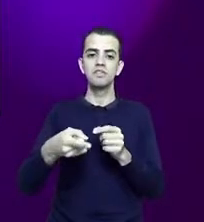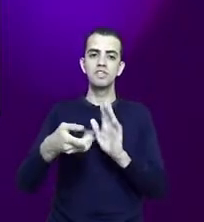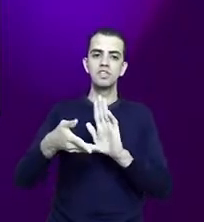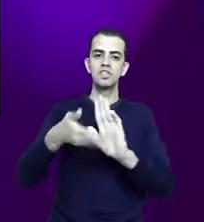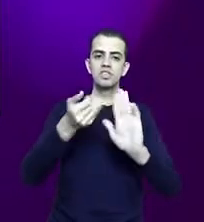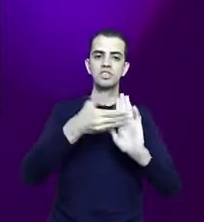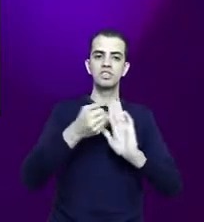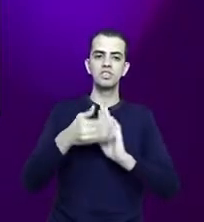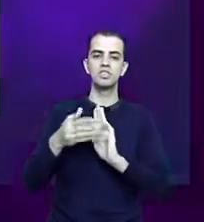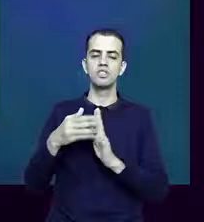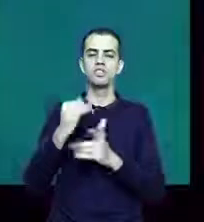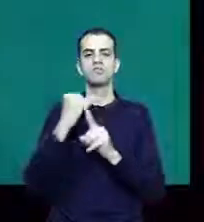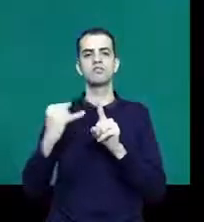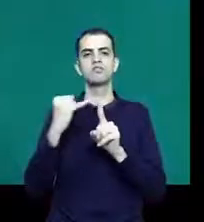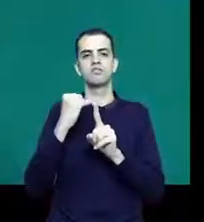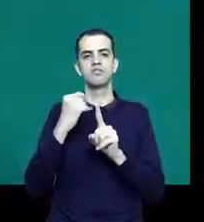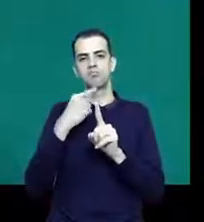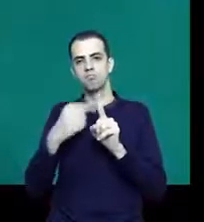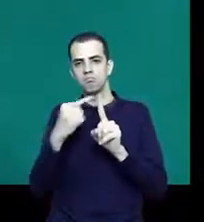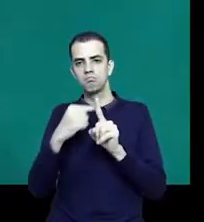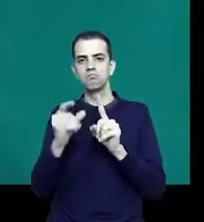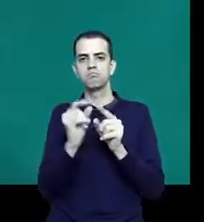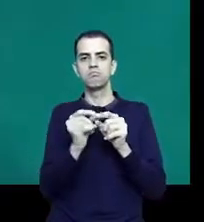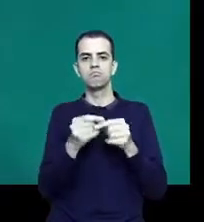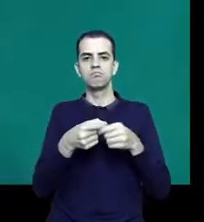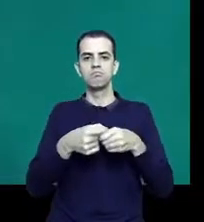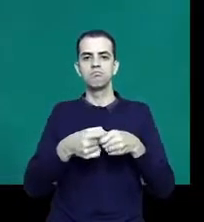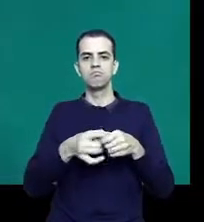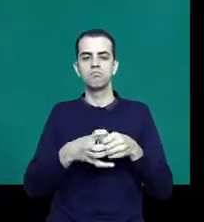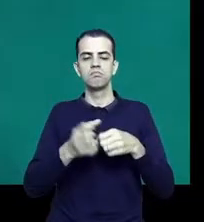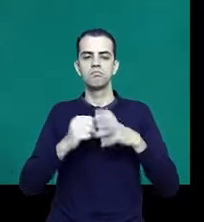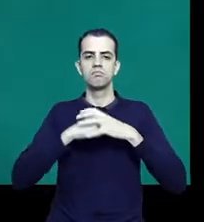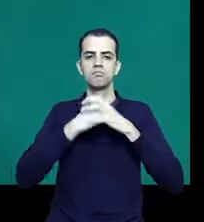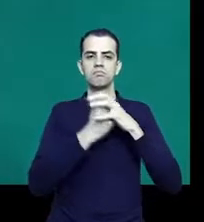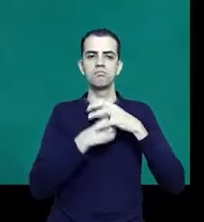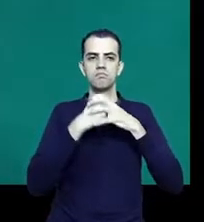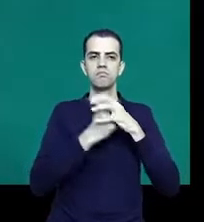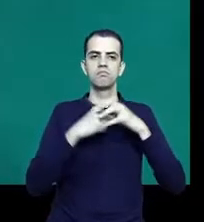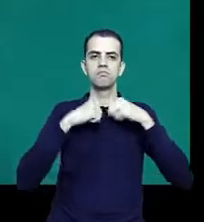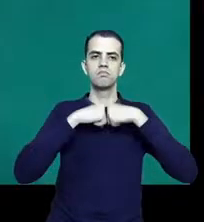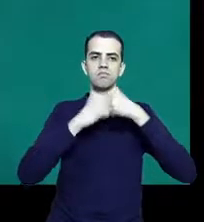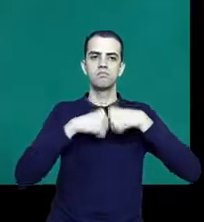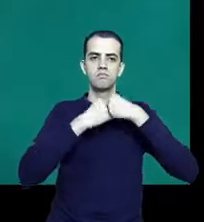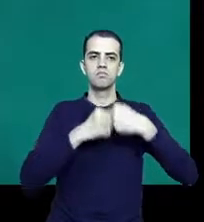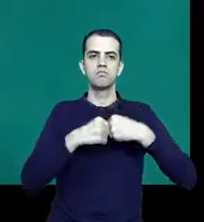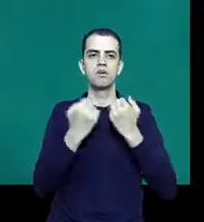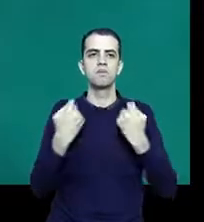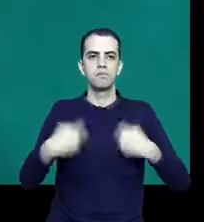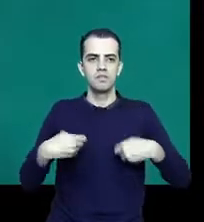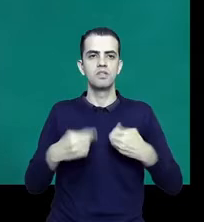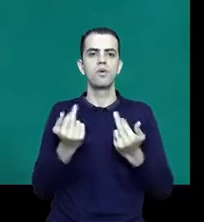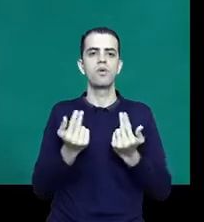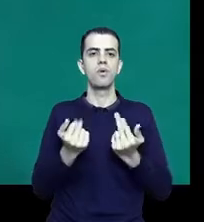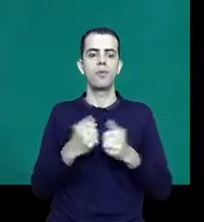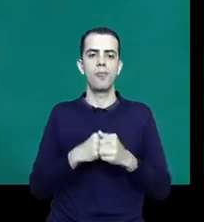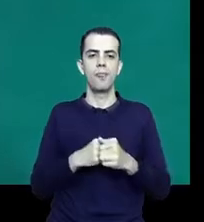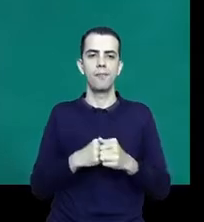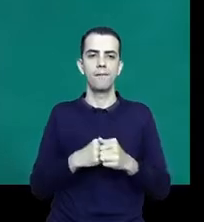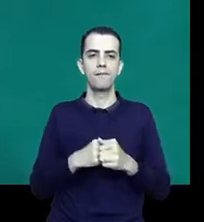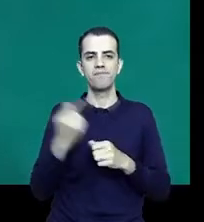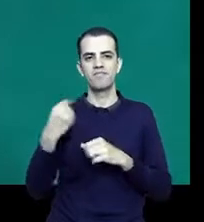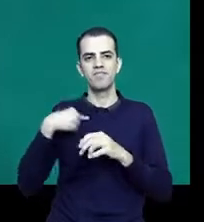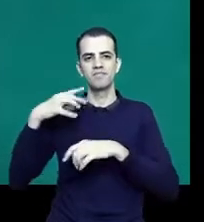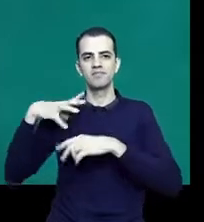fica semelhante, né, ao diâmetro articular. Então, aquilo que a gente viu lá na radiografia realmente é o que a gente vê